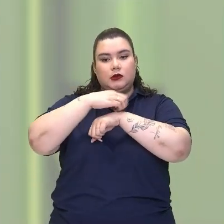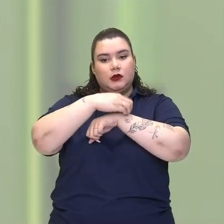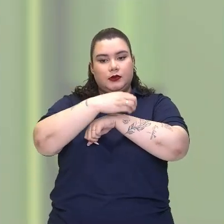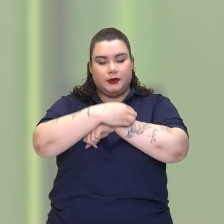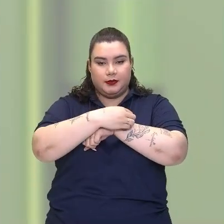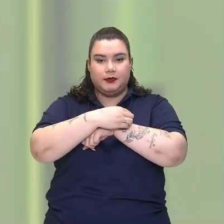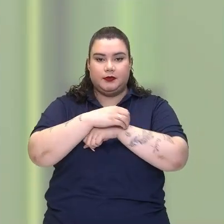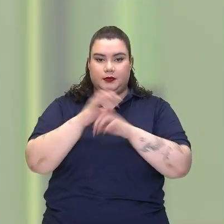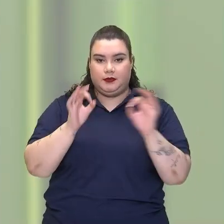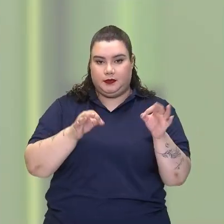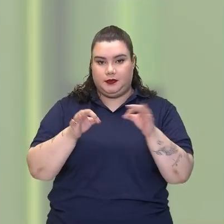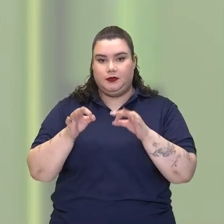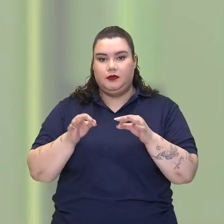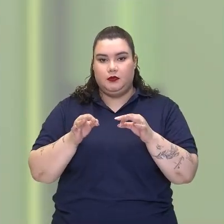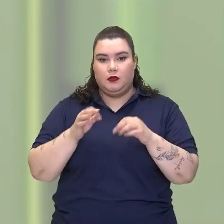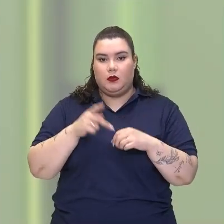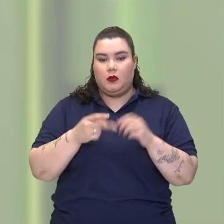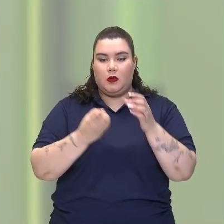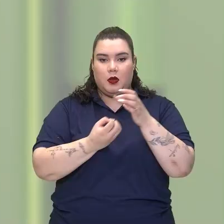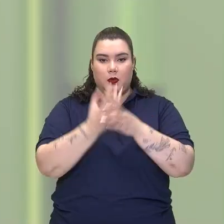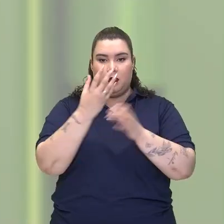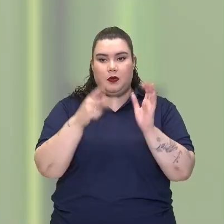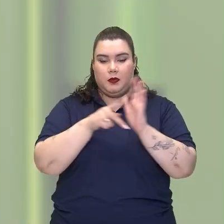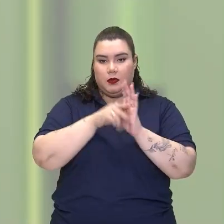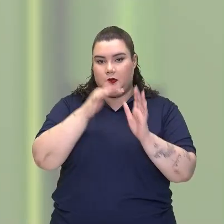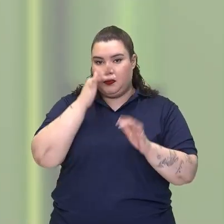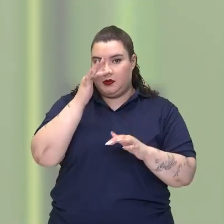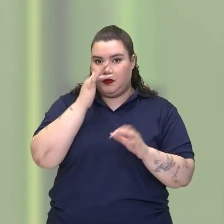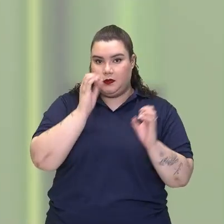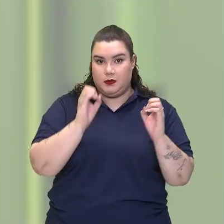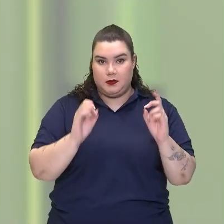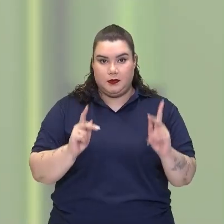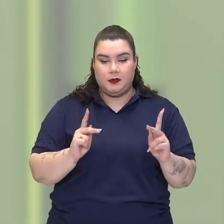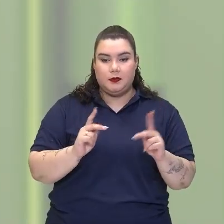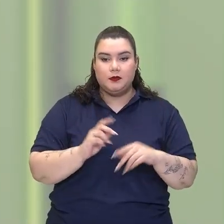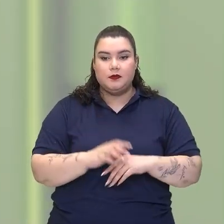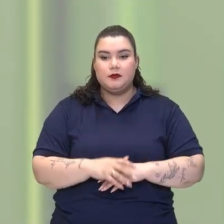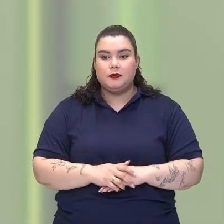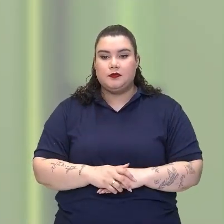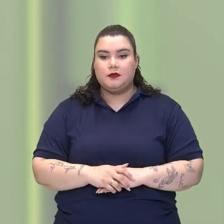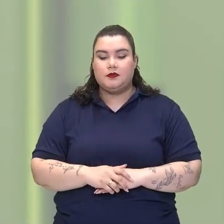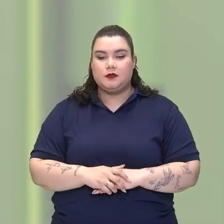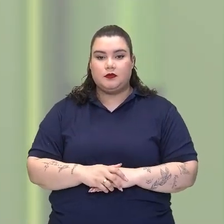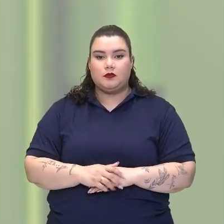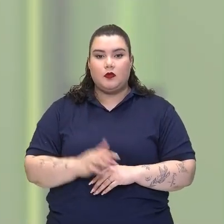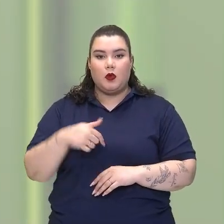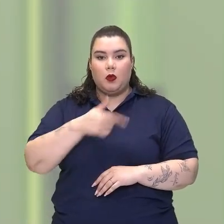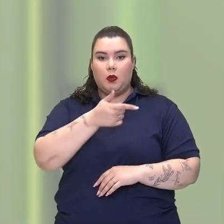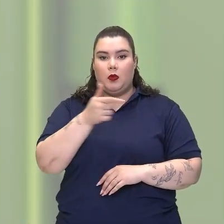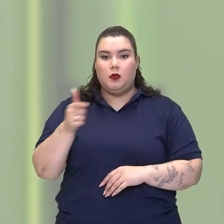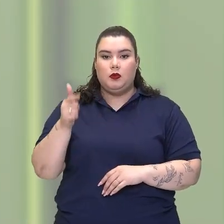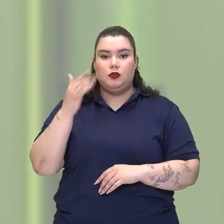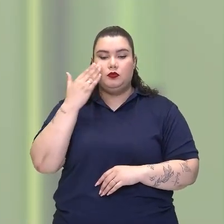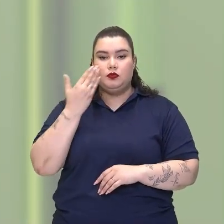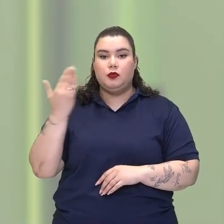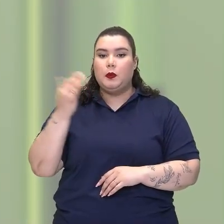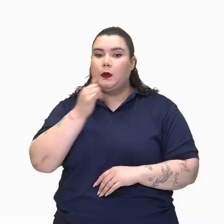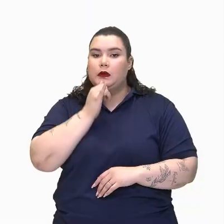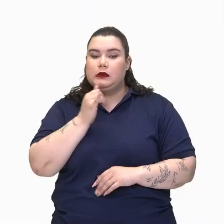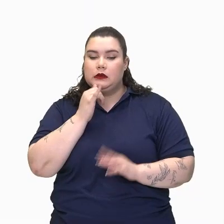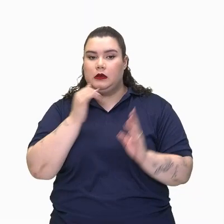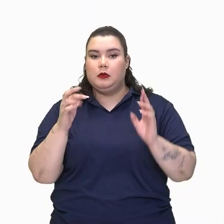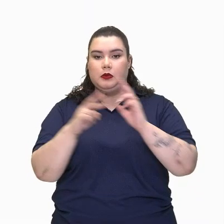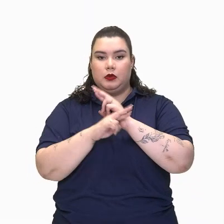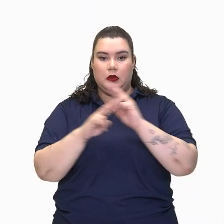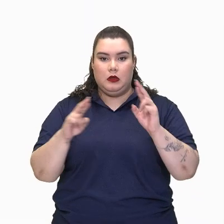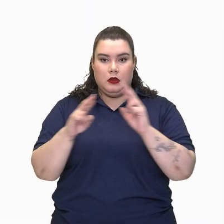do néctar, né, que é produzido pela planta, tá certo? E aí nós observamos mais um exemplo de relação